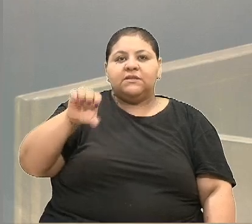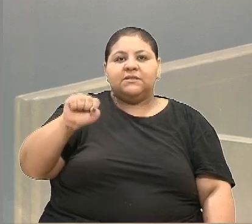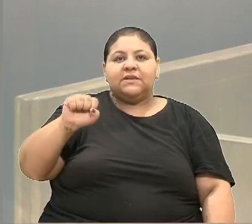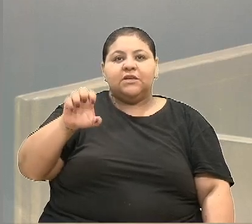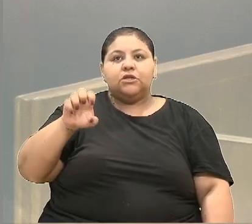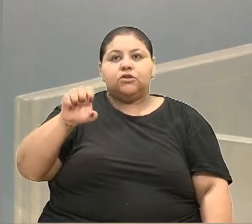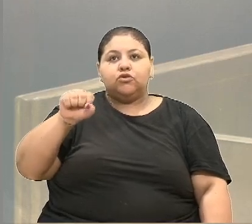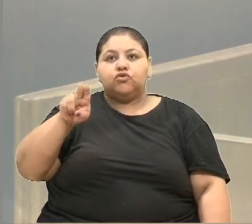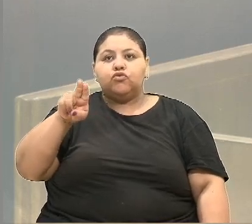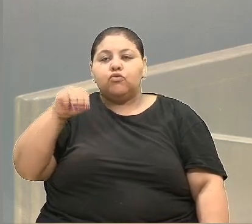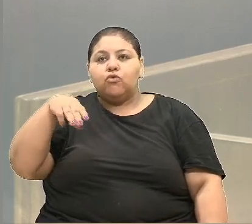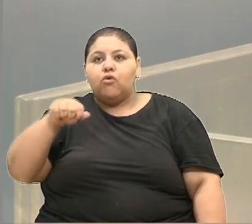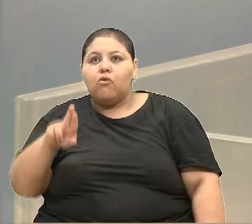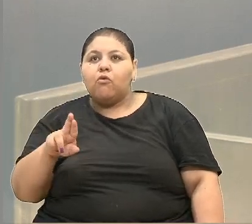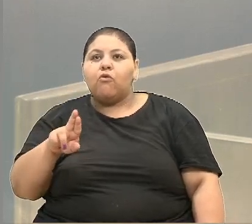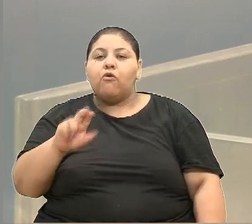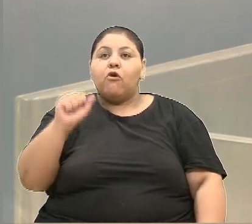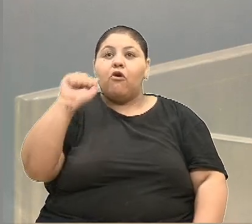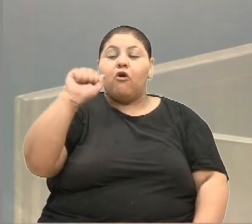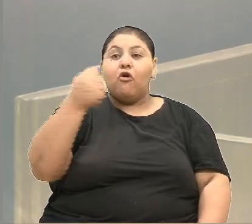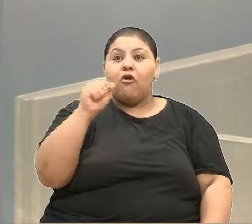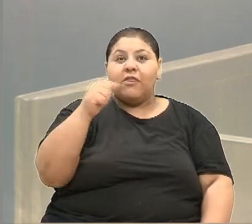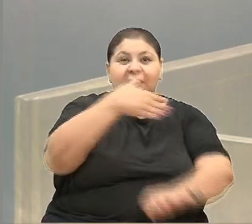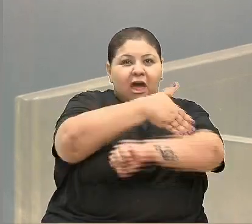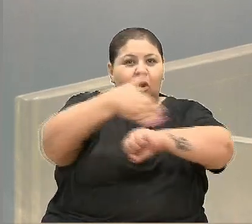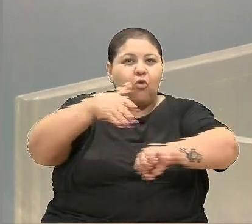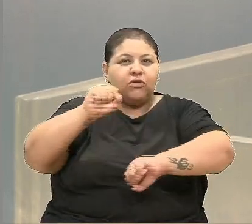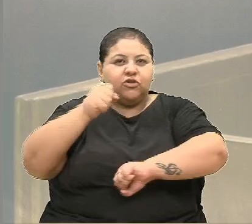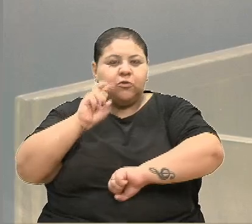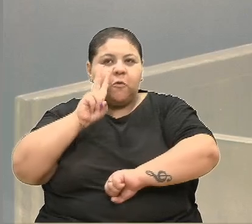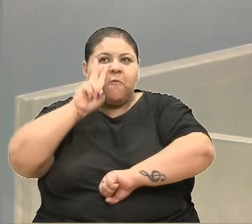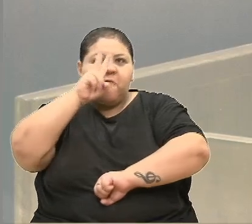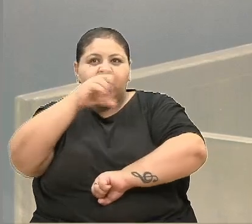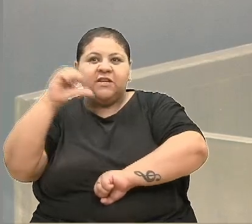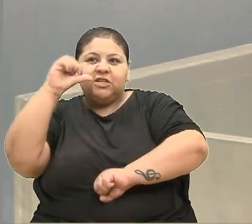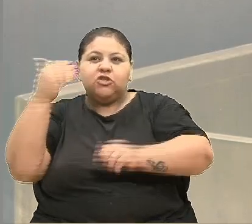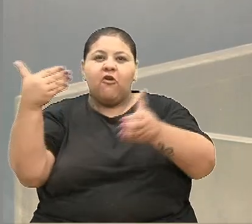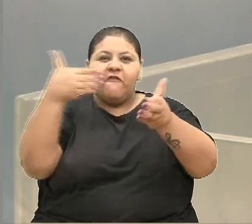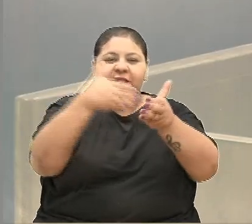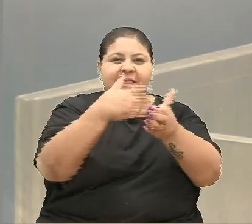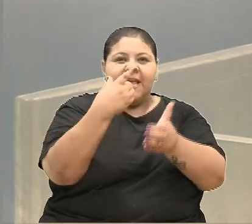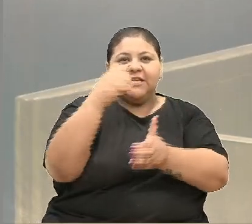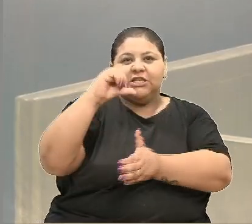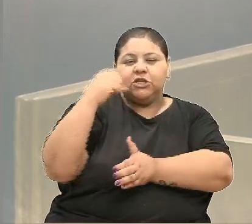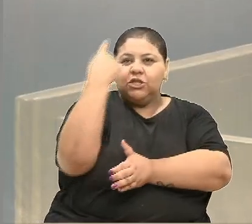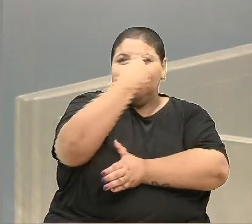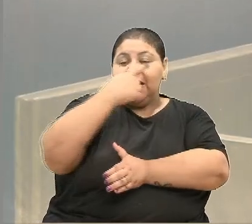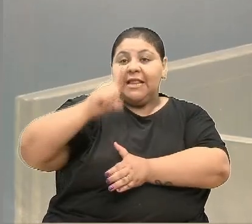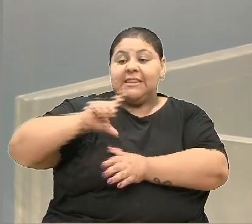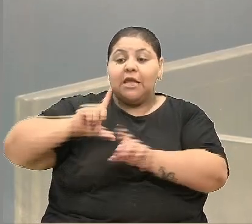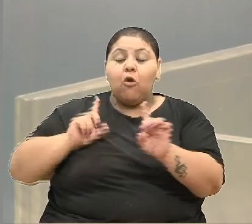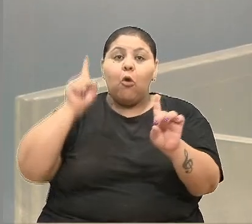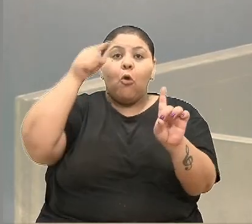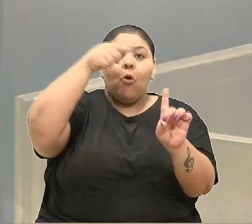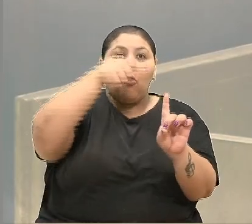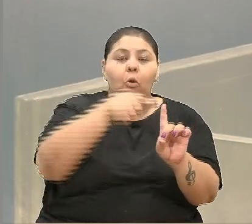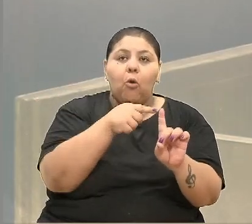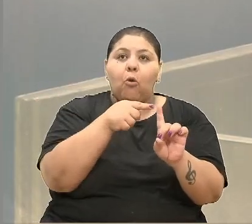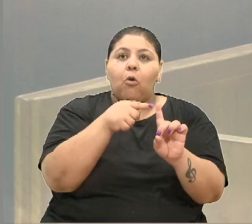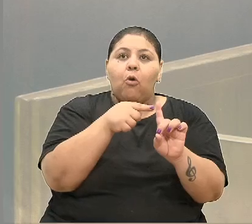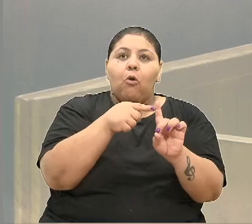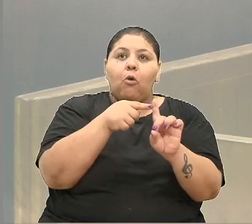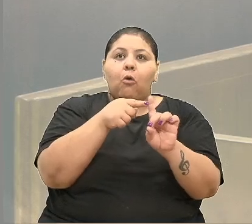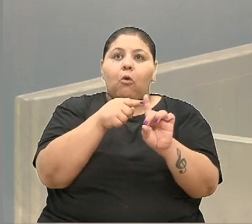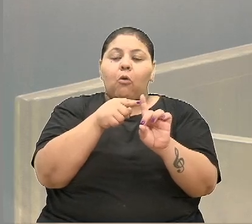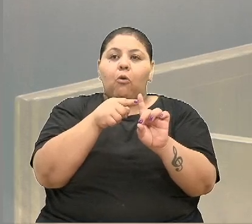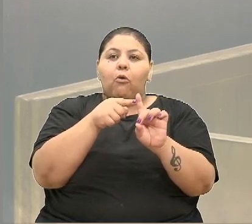central, das 9 às 19 horas. Ele é um evento que ele tem como missão trazer esse despertar